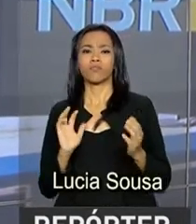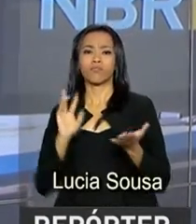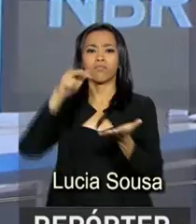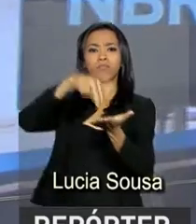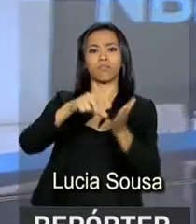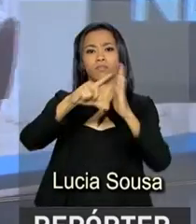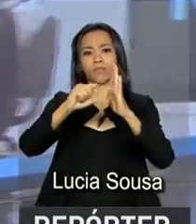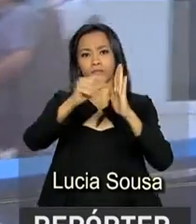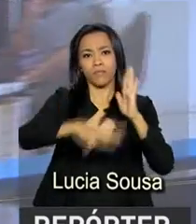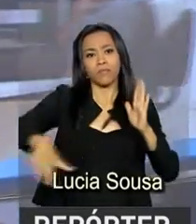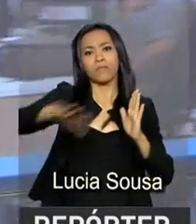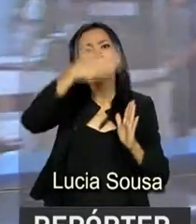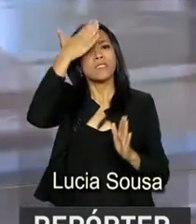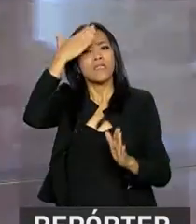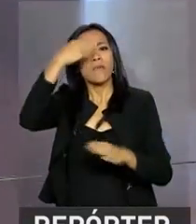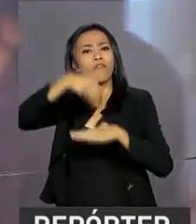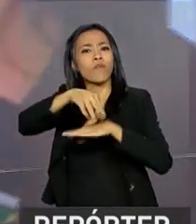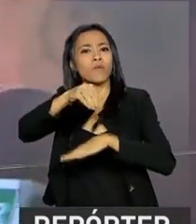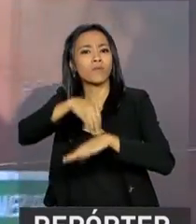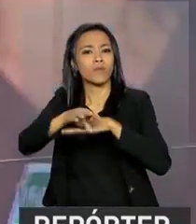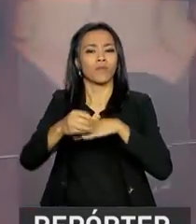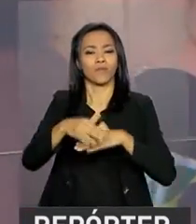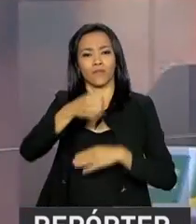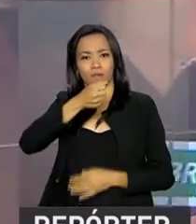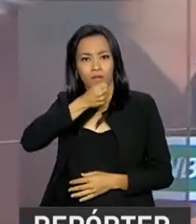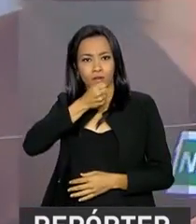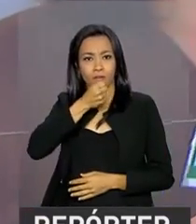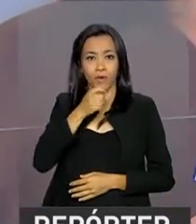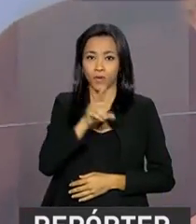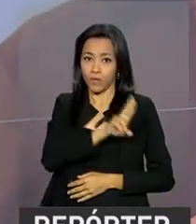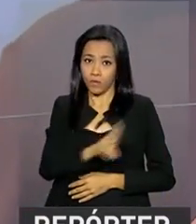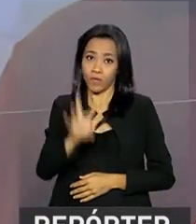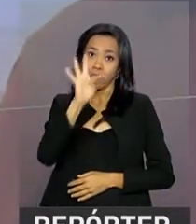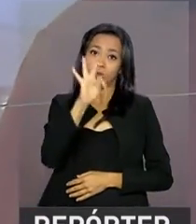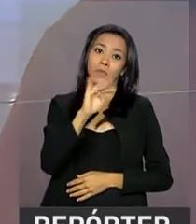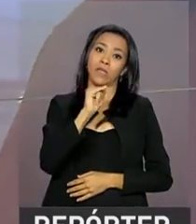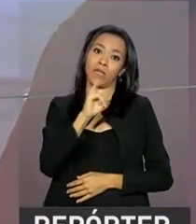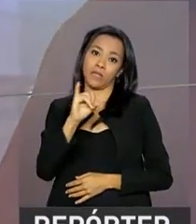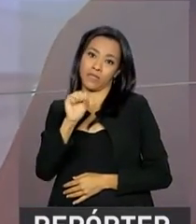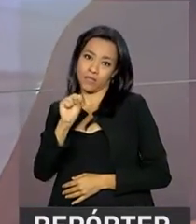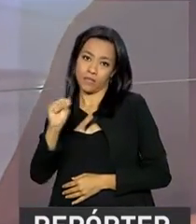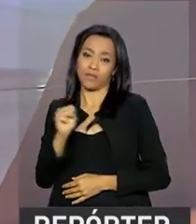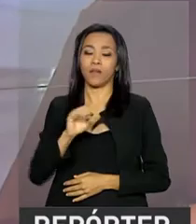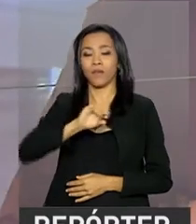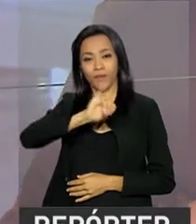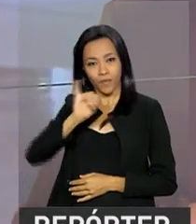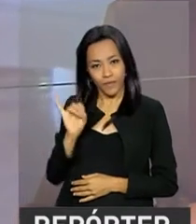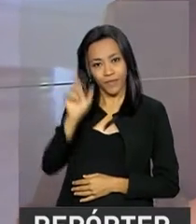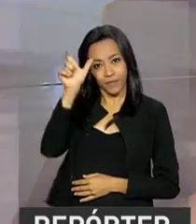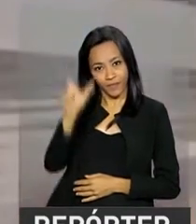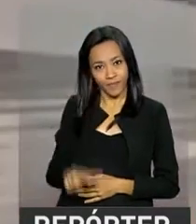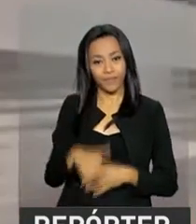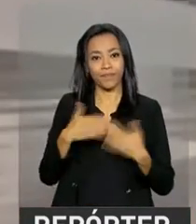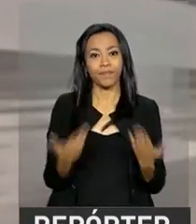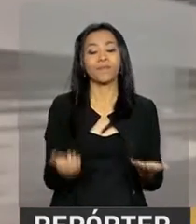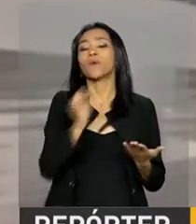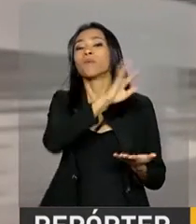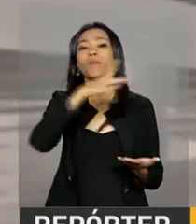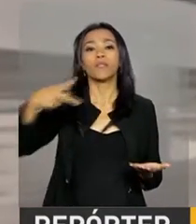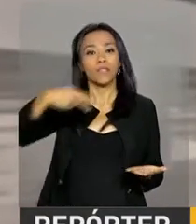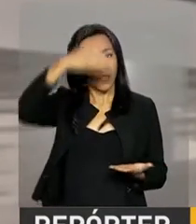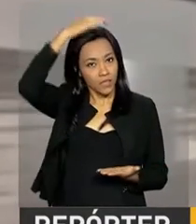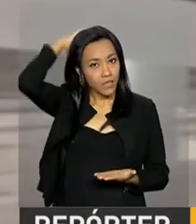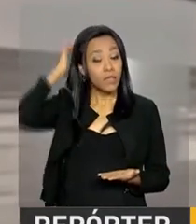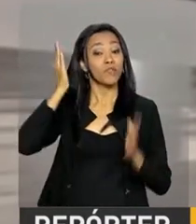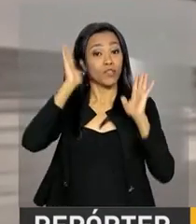saber as informações com a repórter Thaísa Dias. Oi, Thaísa. Olá, Leandro. O presidente Michel Temer está